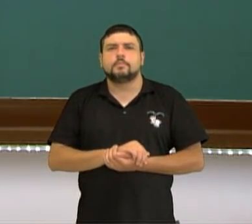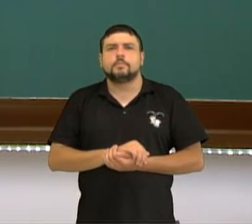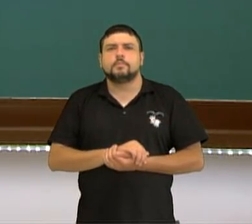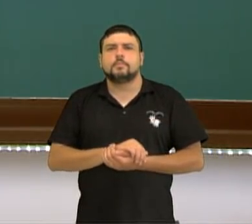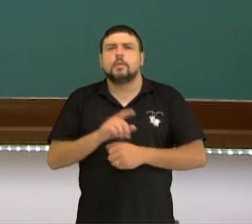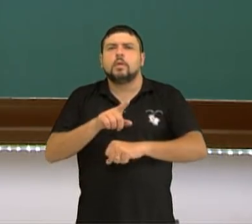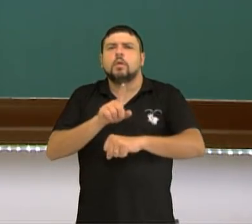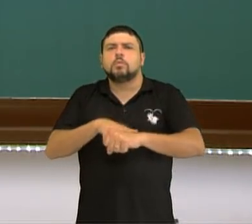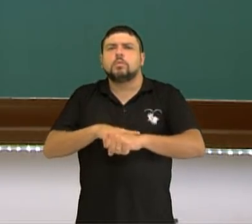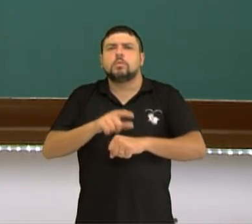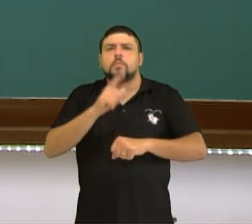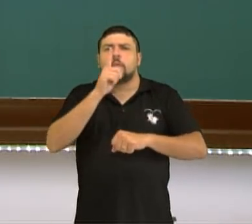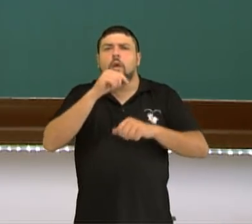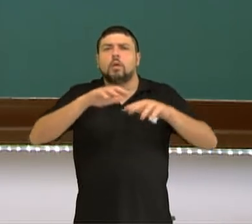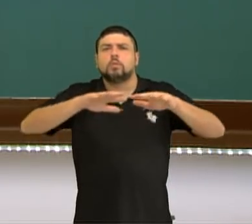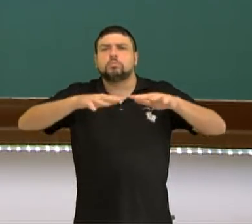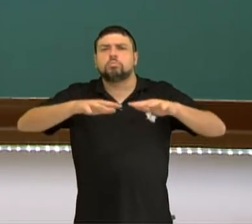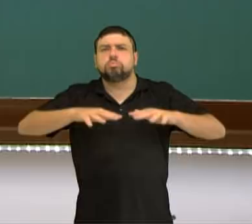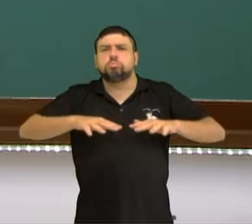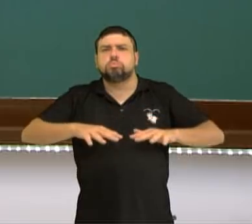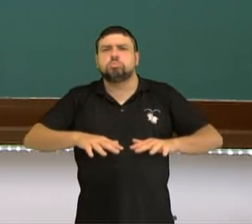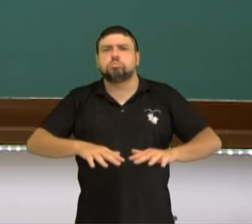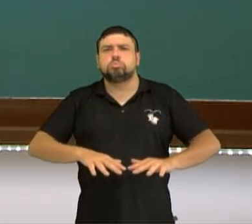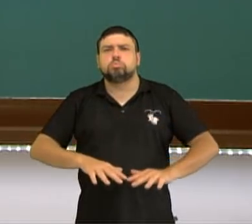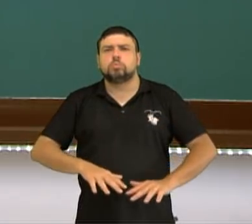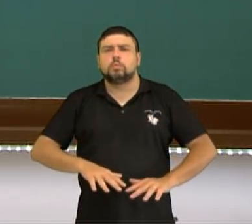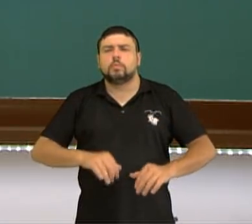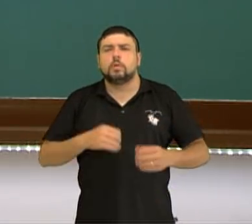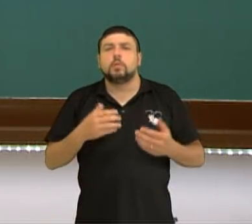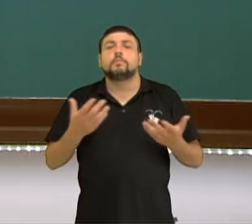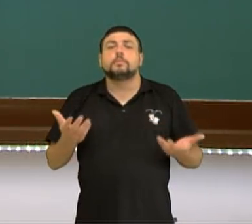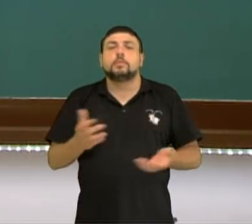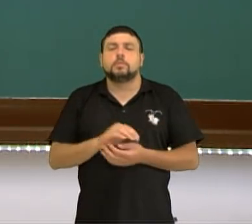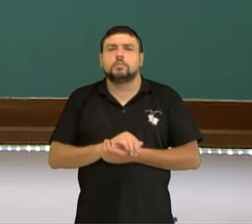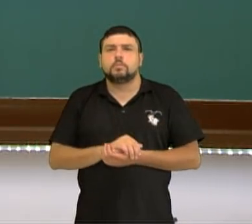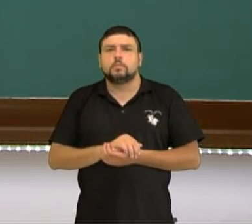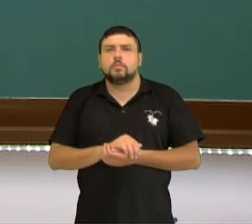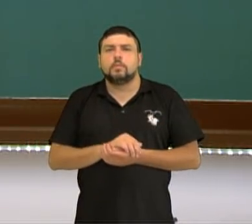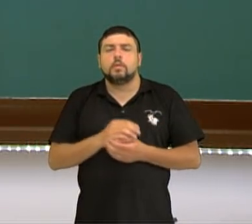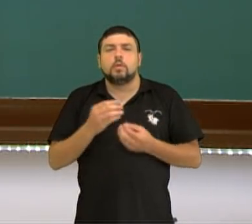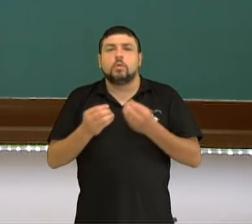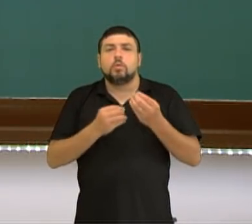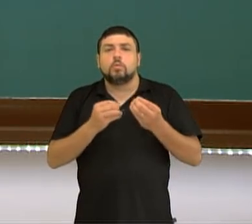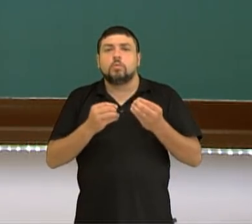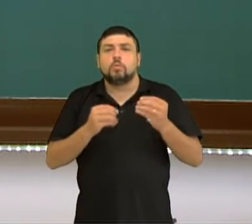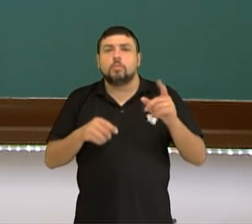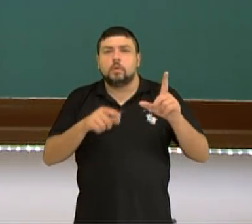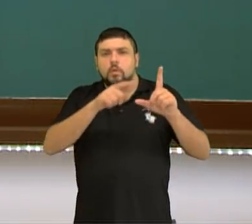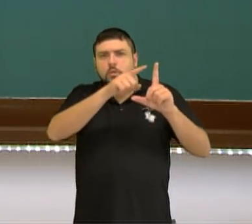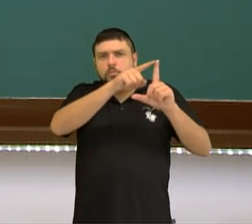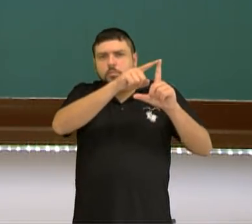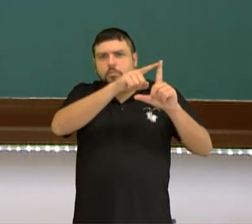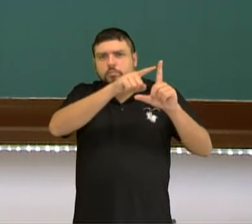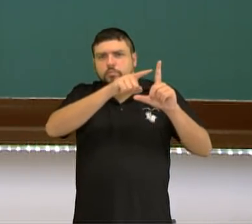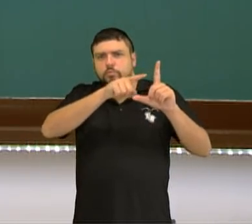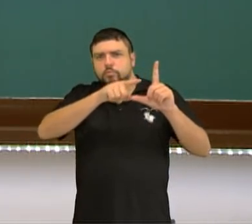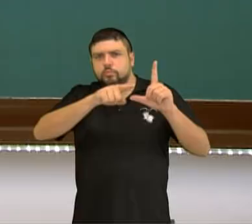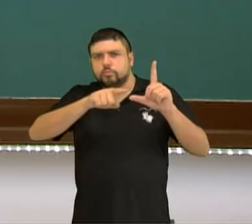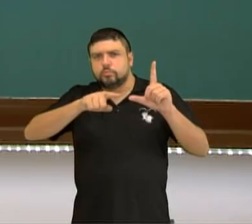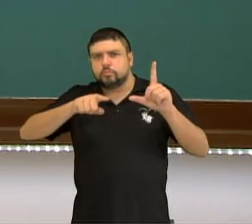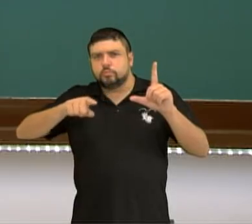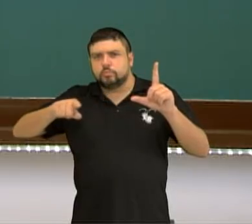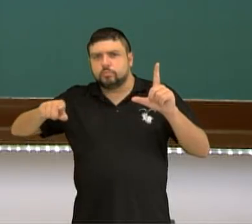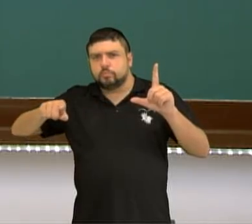foi esvaziado? Lá no final do gráfico. Aonde ele for chegar? Em 0 litros. 0 litros